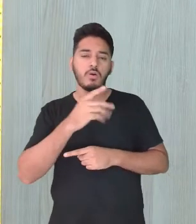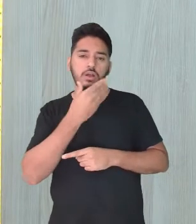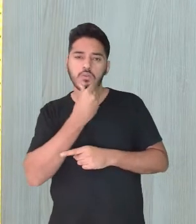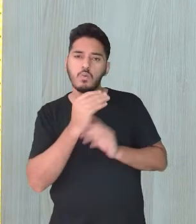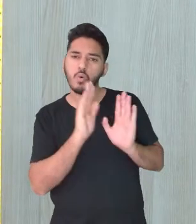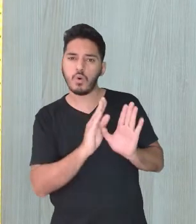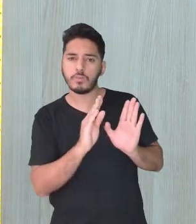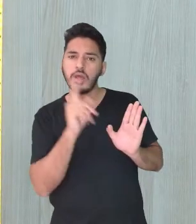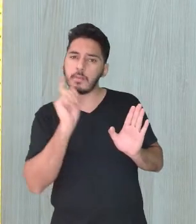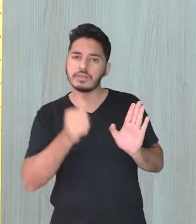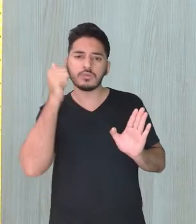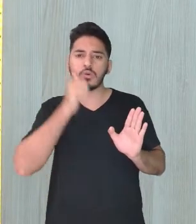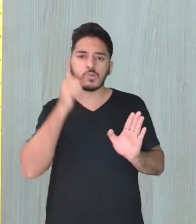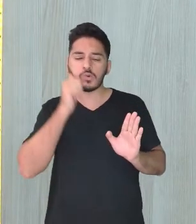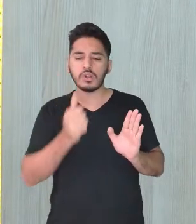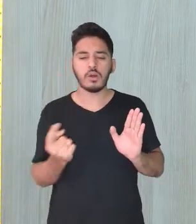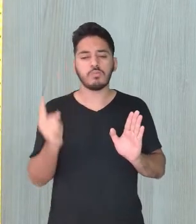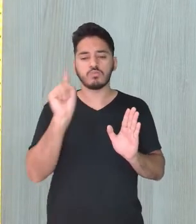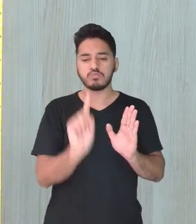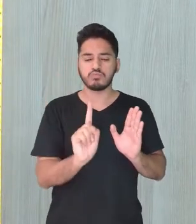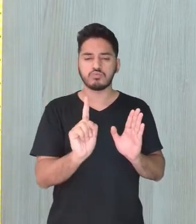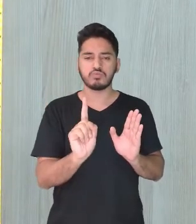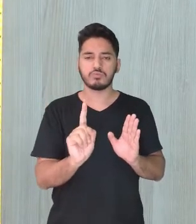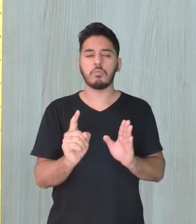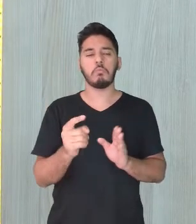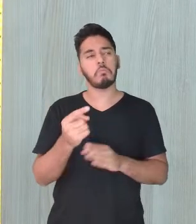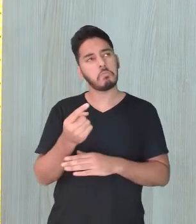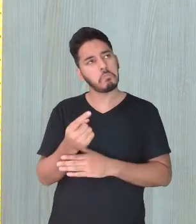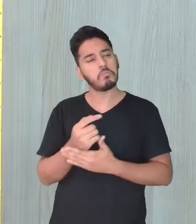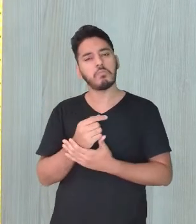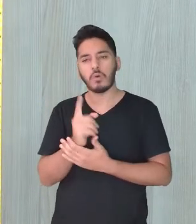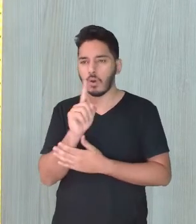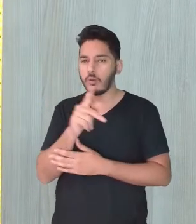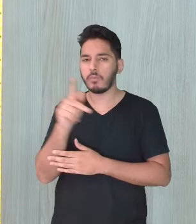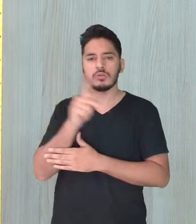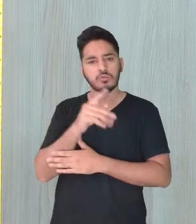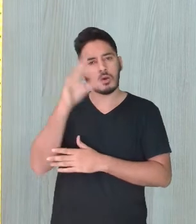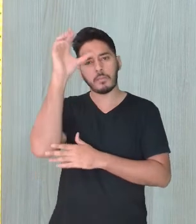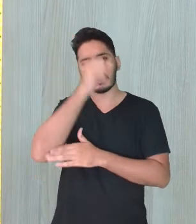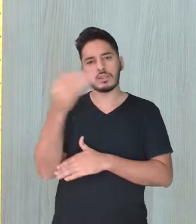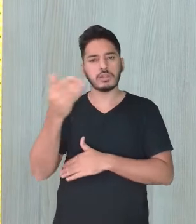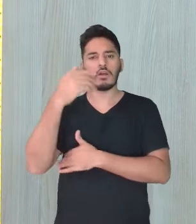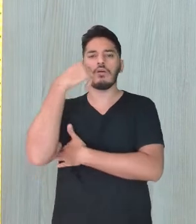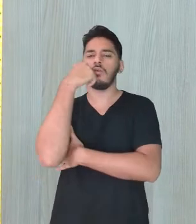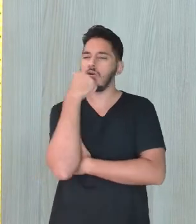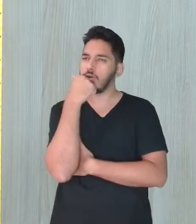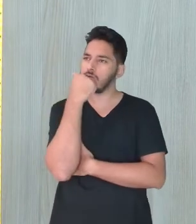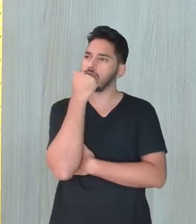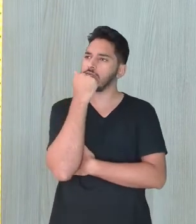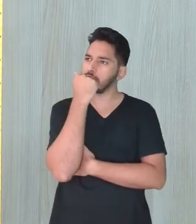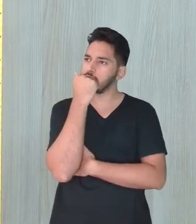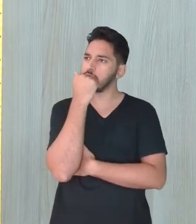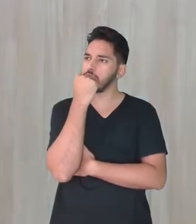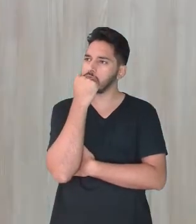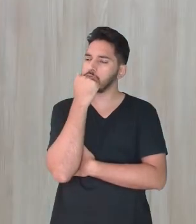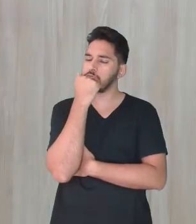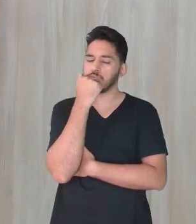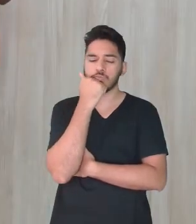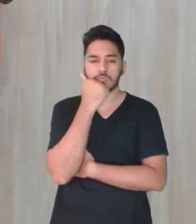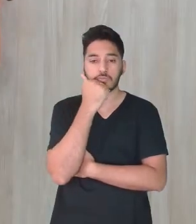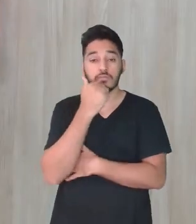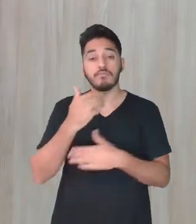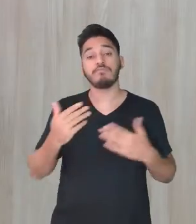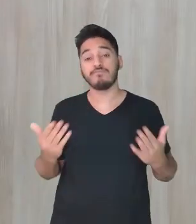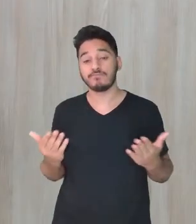né? É para ser de uma moça. Nossa, professor, estou aprendendo isso agora, viu, gente? Junto com vocês. Não sabia. E